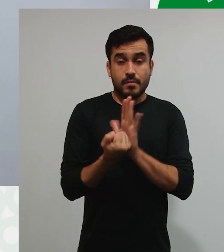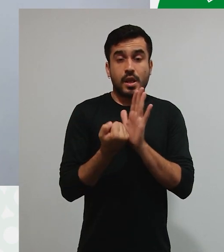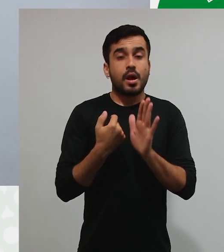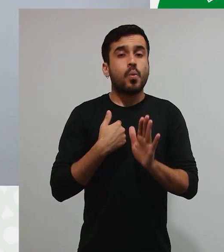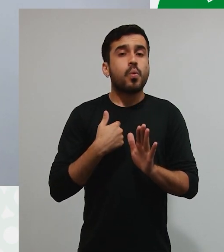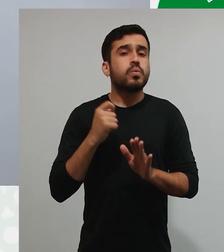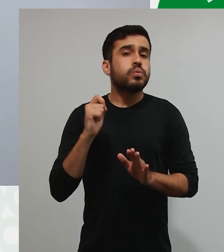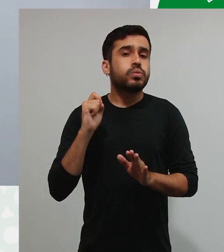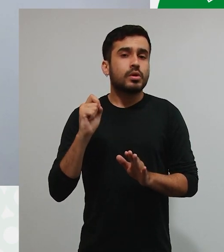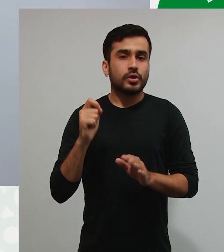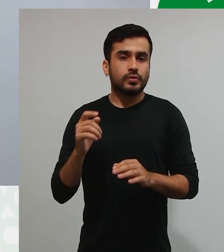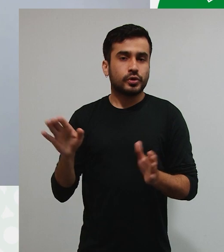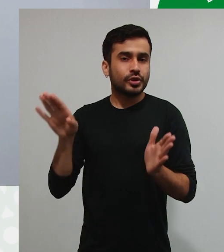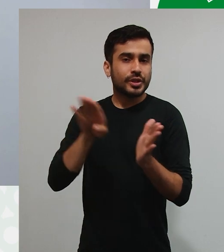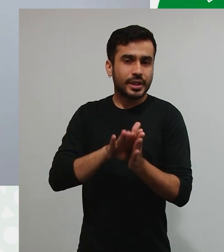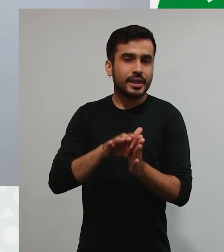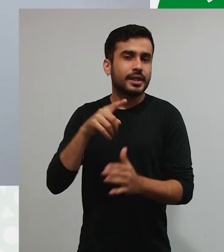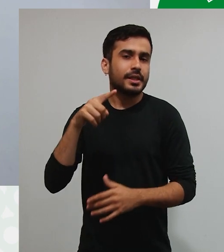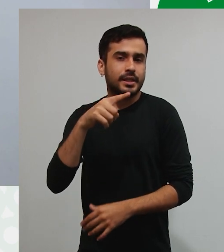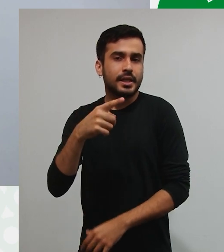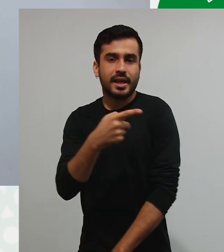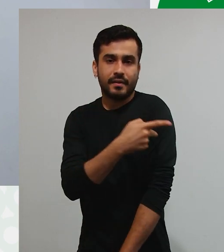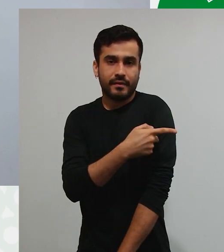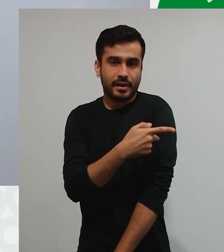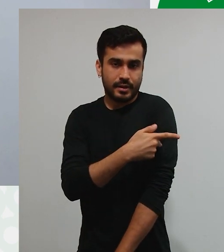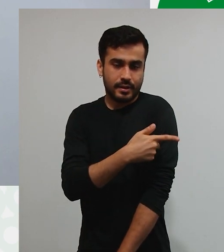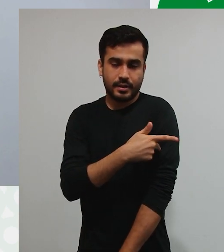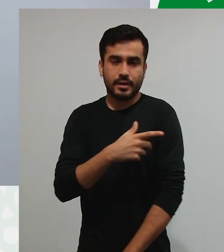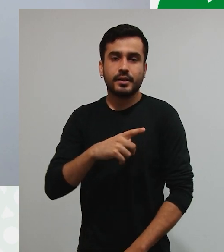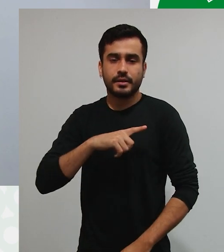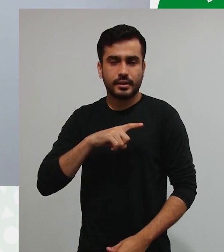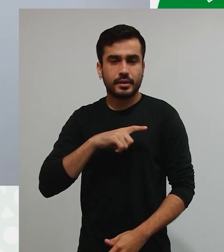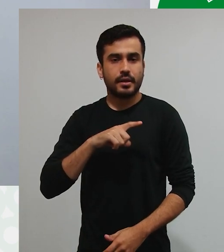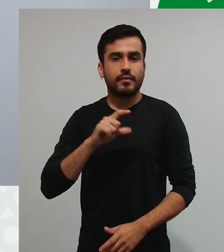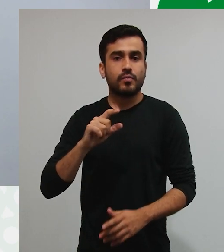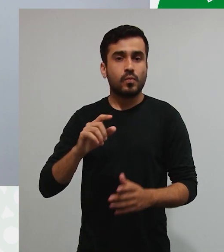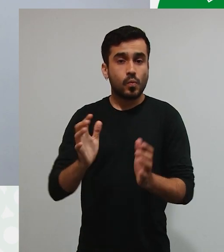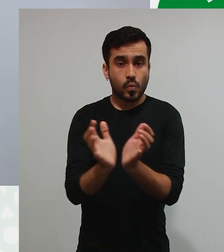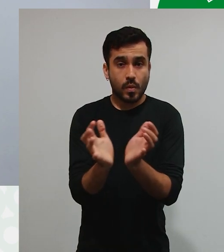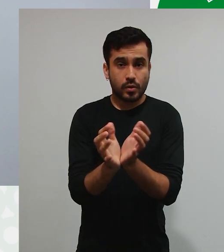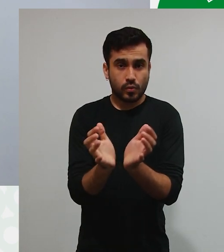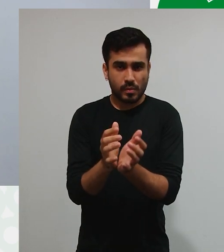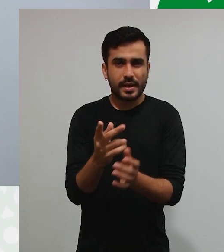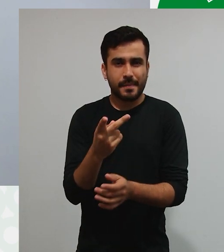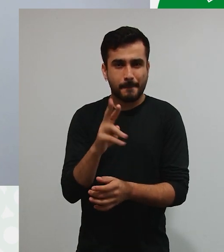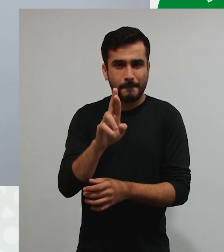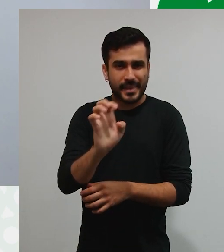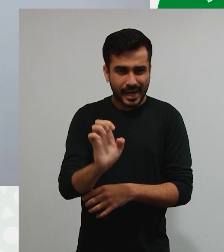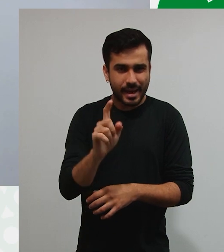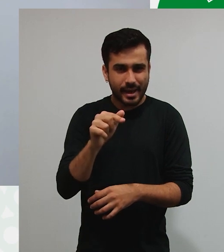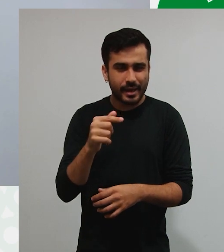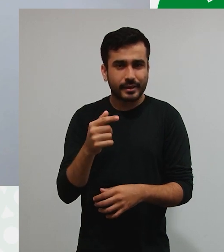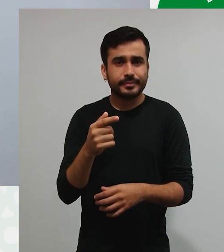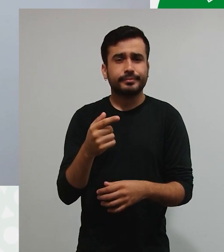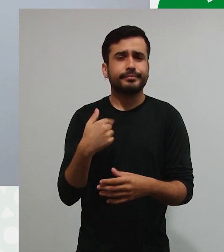que fizeram com que eu crescesse e aprendesse cada vez mais, né, alfabetizar.